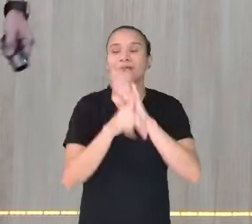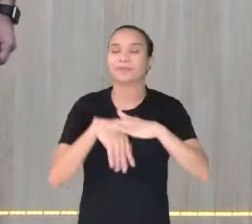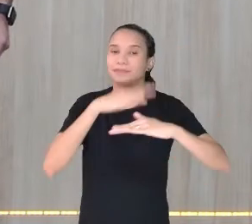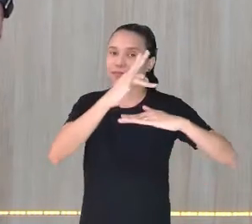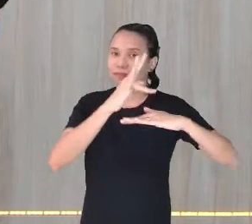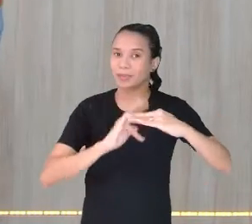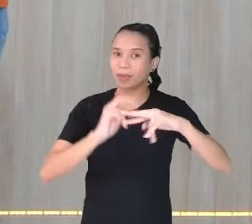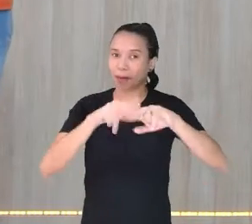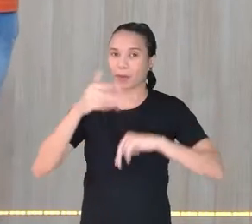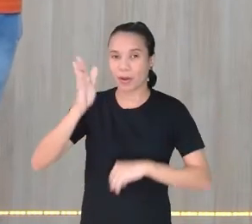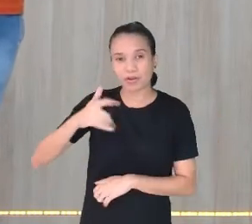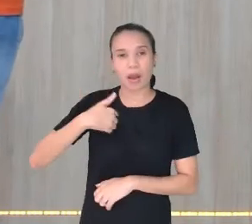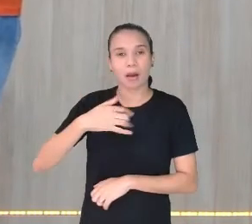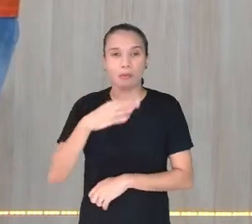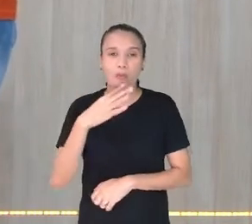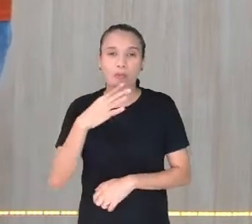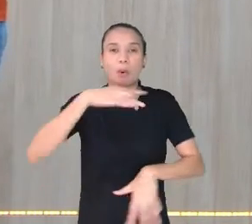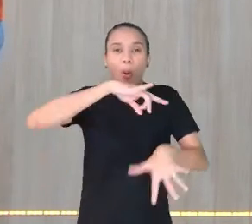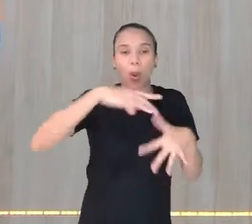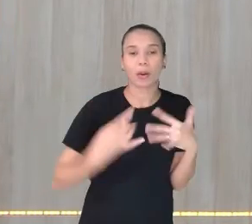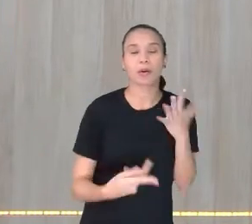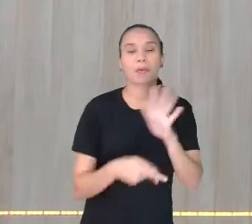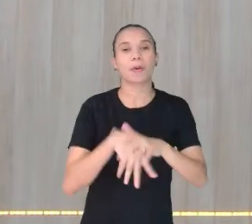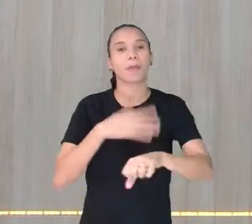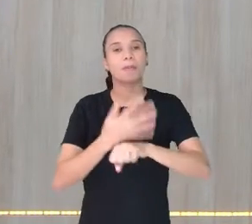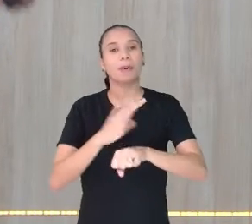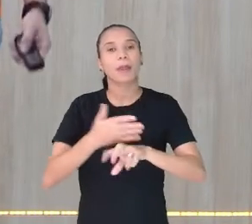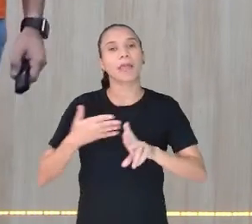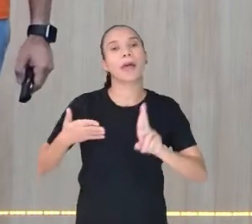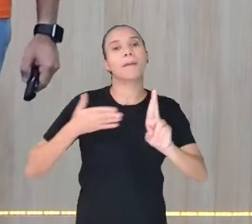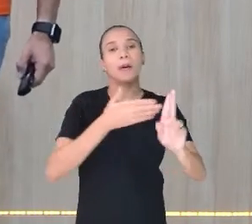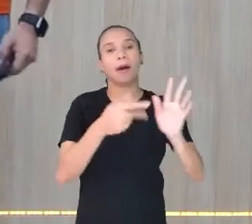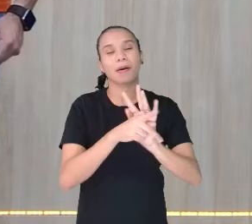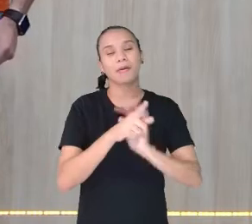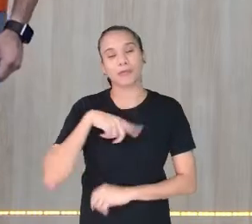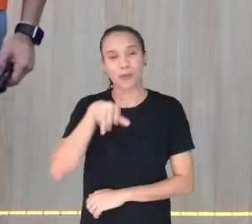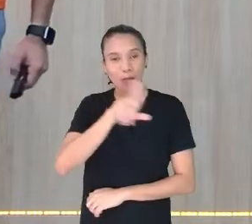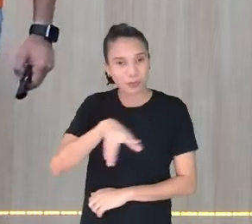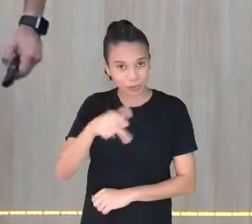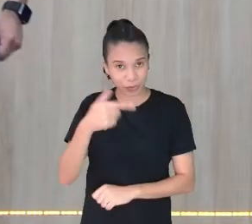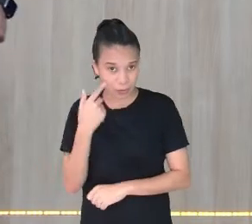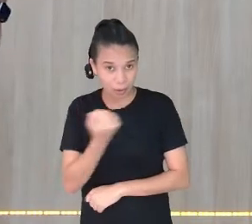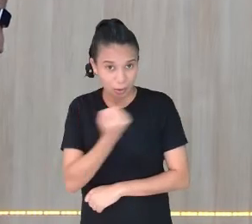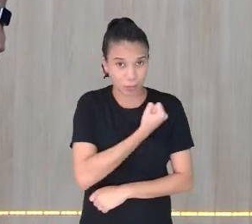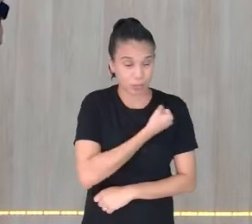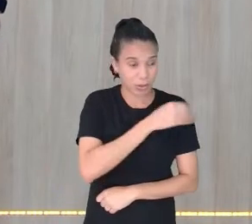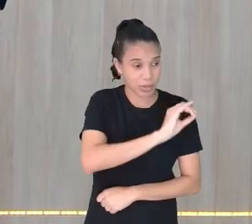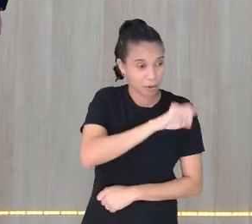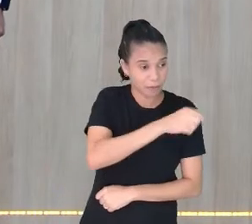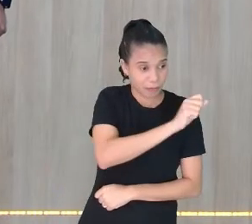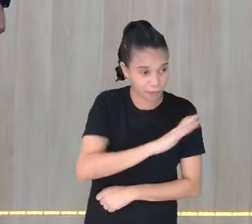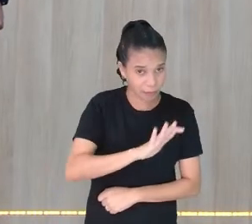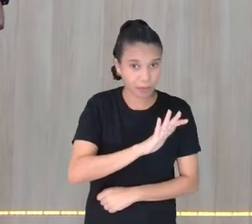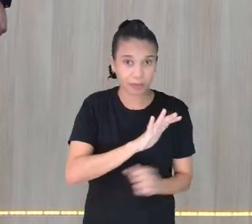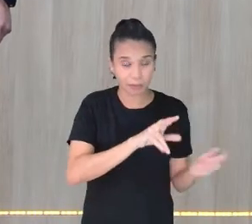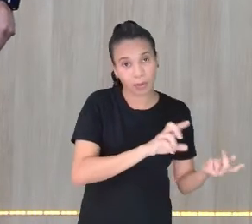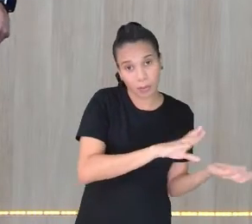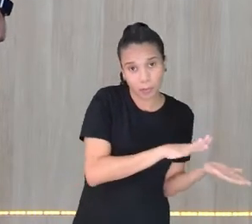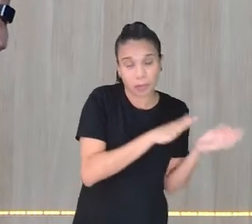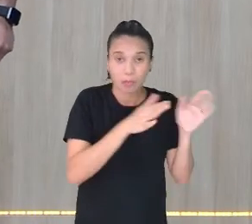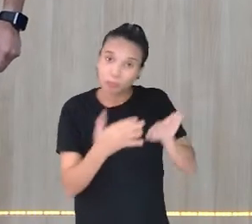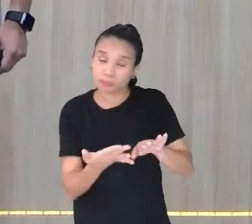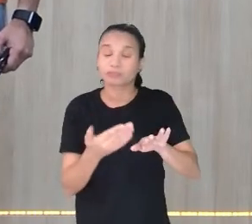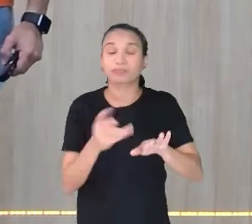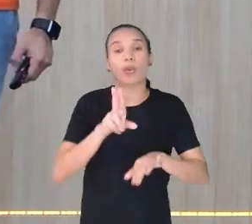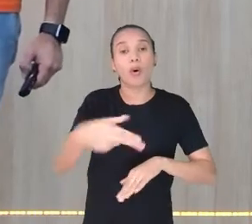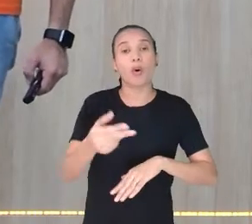fração, porque você já vai saber fazer as suas representações, tanto para um número decimal, um número com vírgula, como